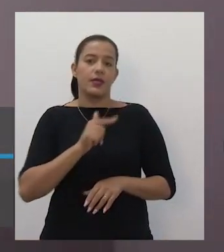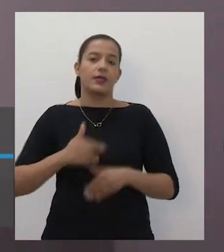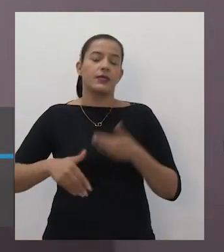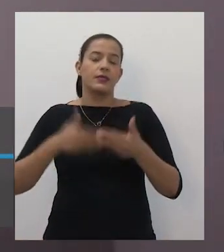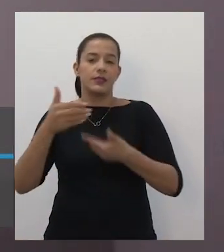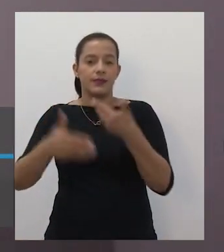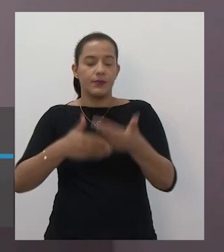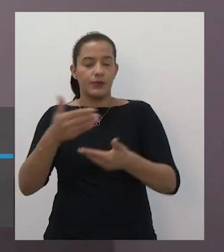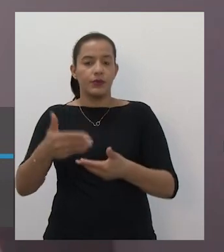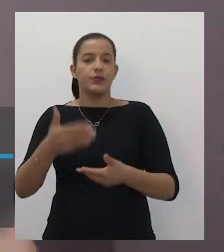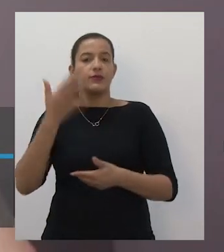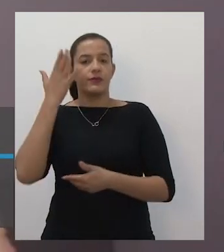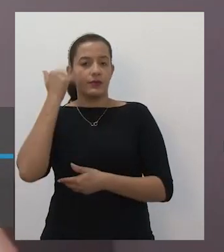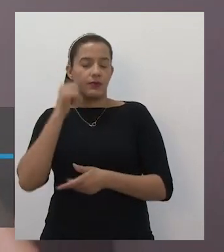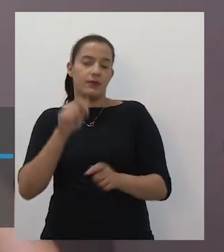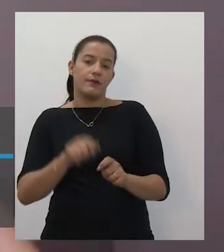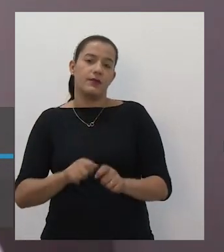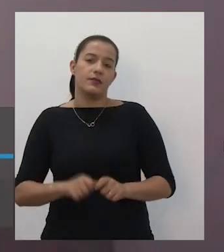passo a mais.